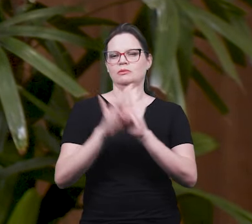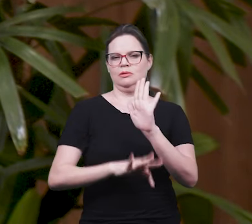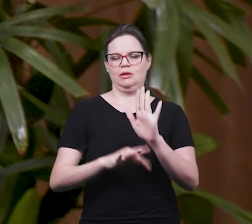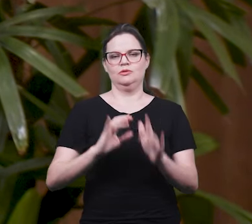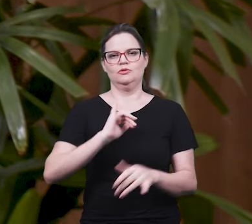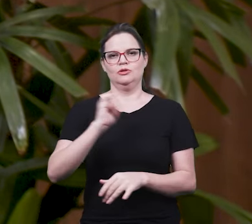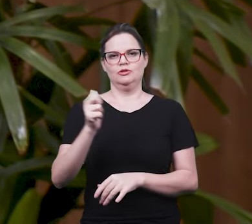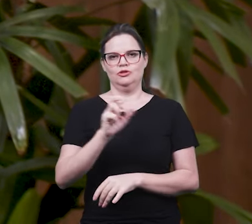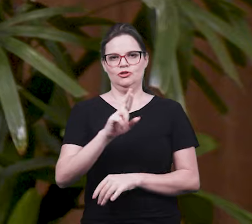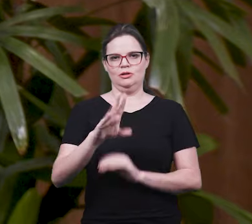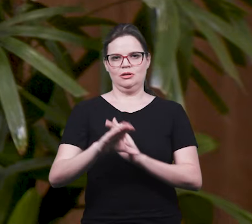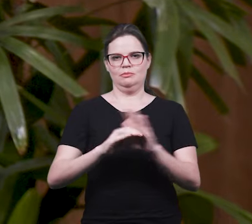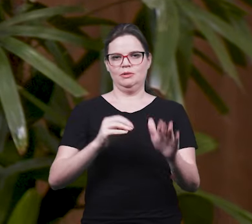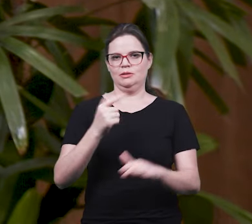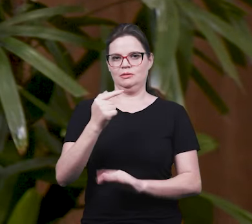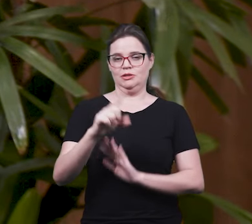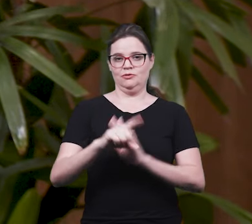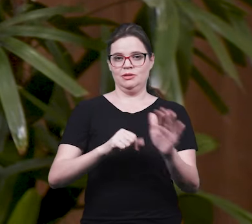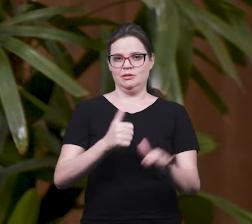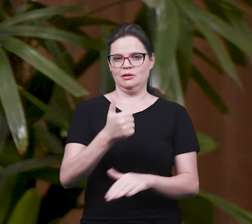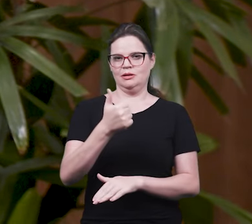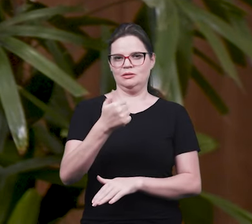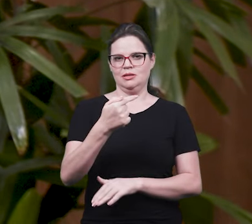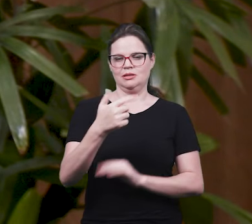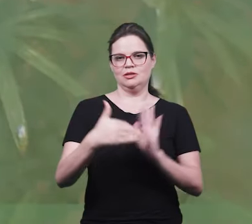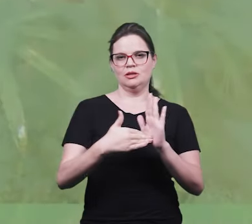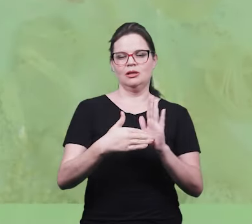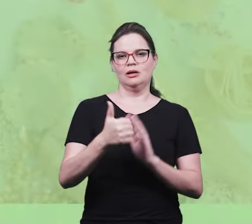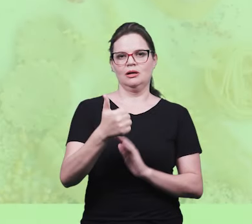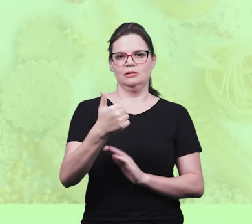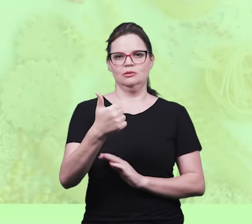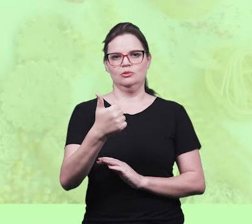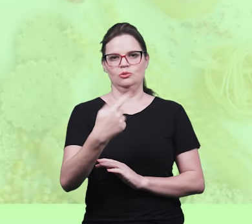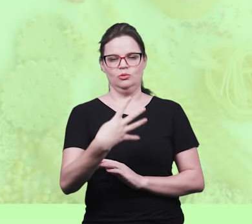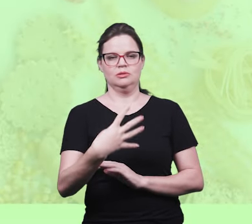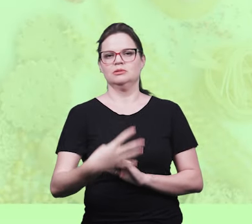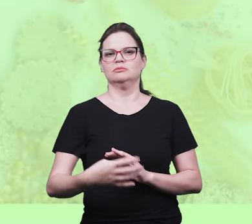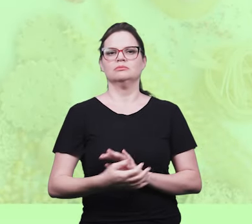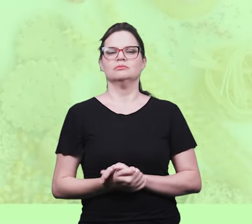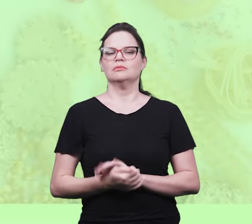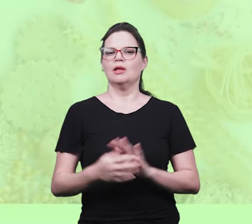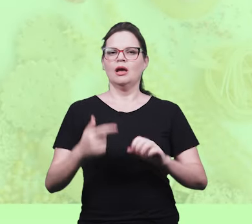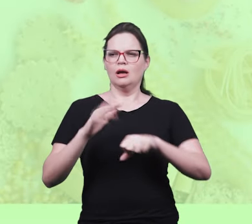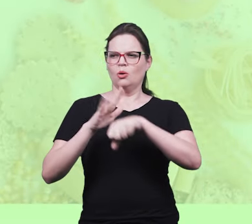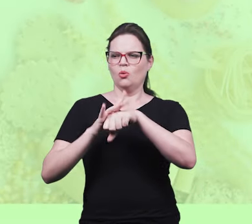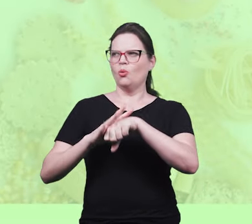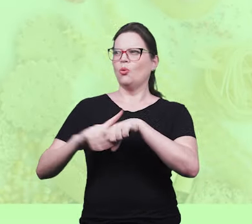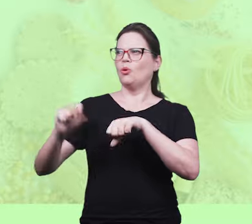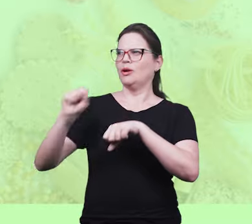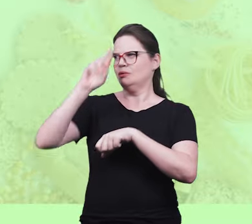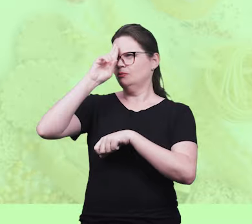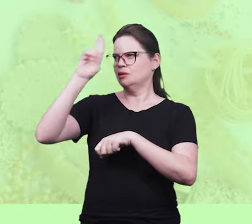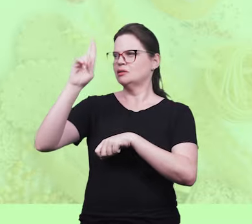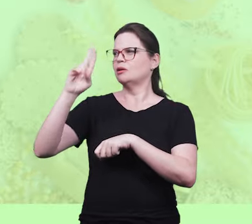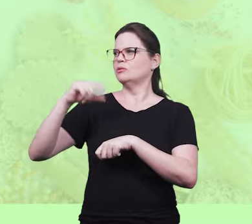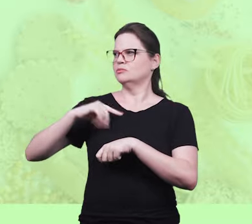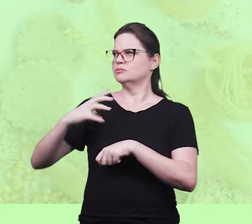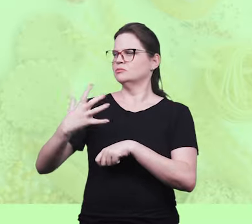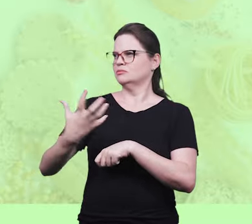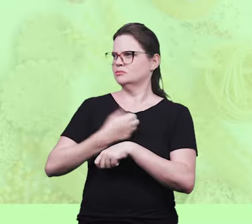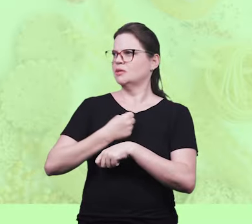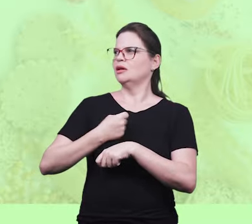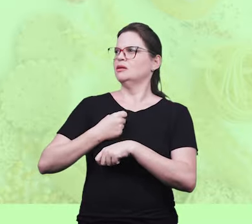em Jeremias 7, 17, 14, que vai nos dizer: cura-me, Senhor, e sararei, salva-me e serei